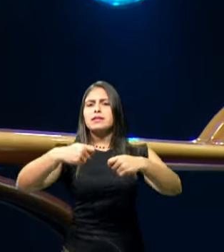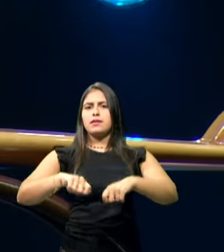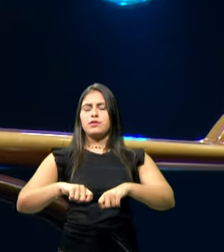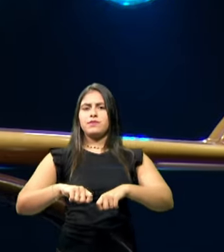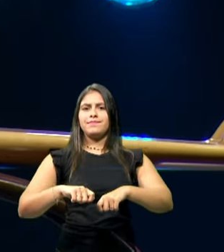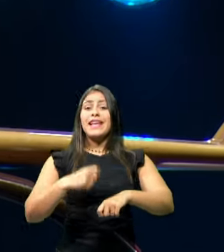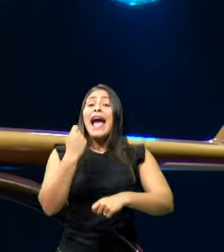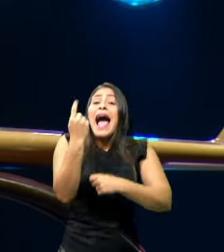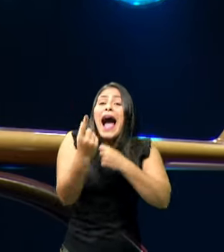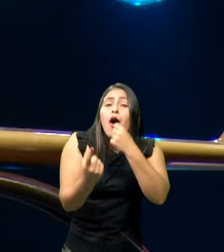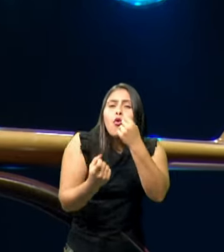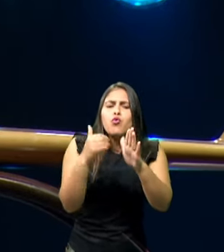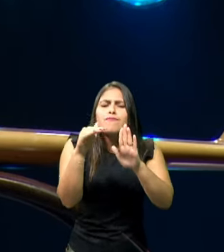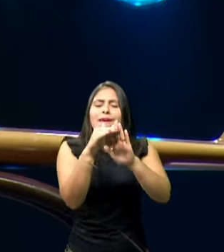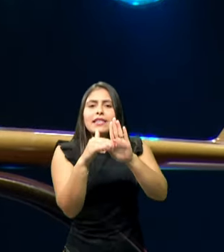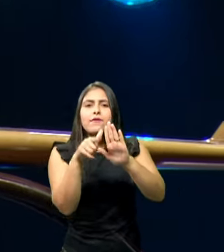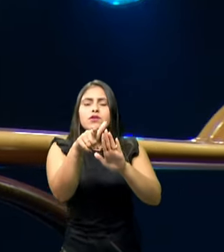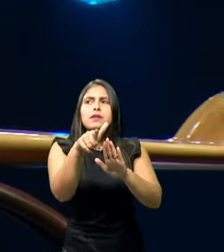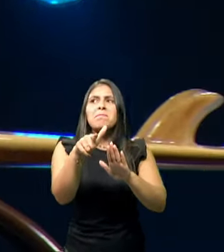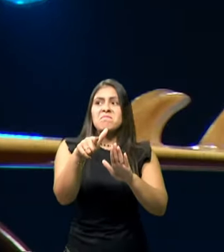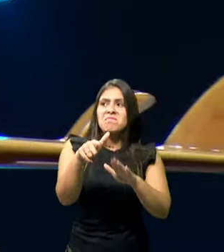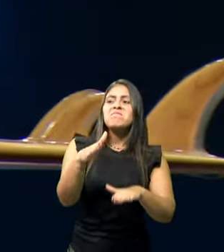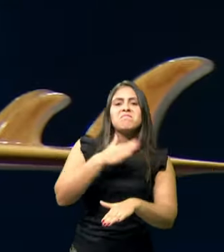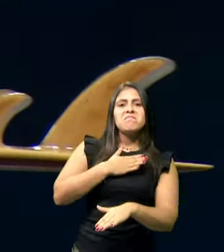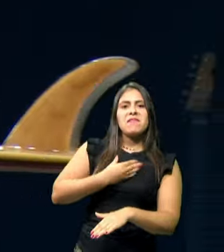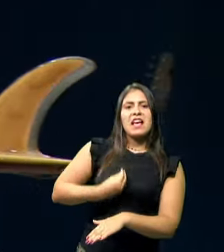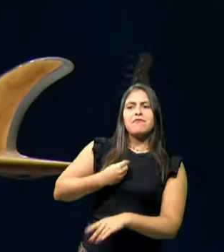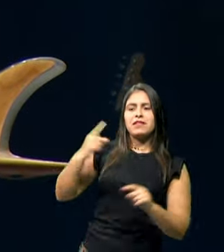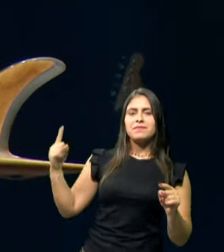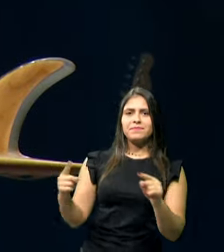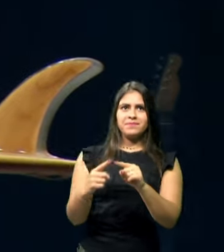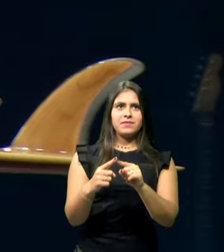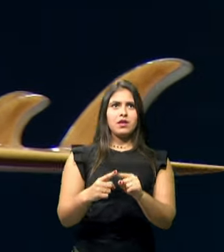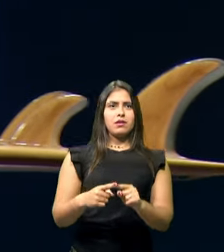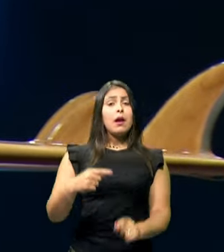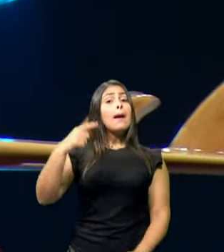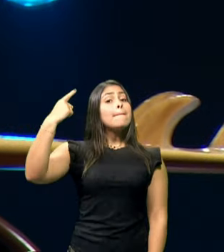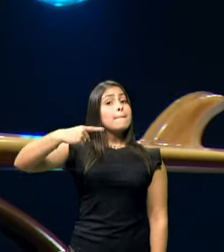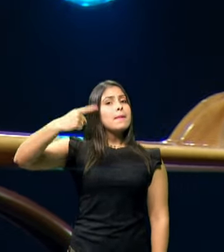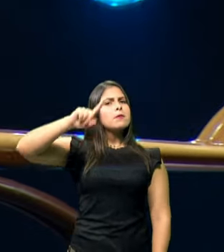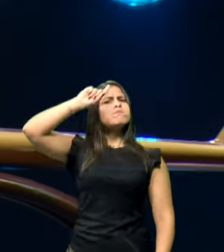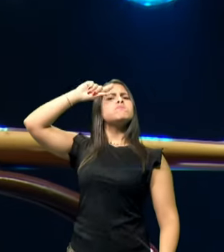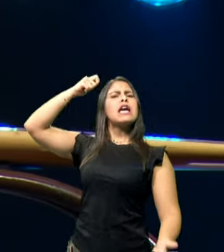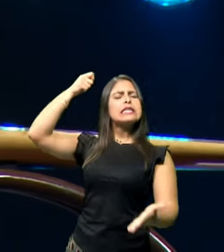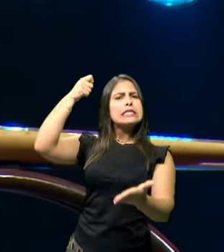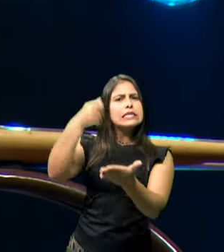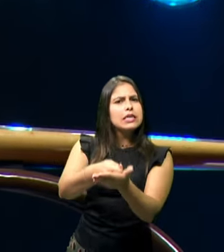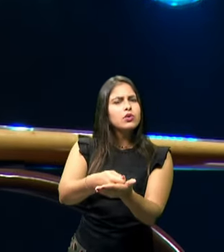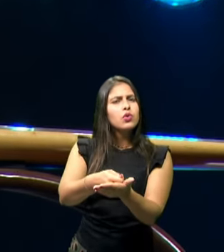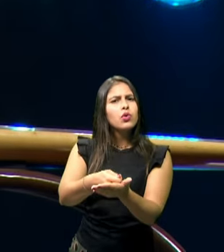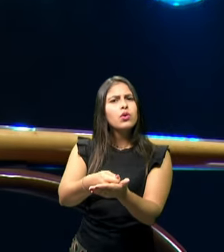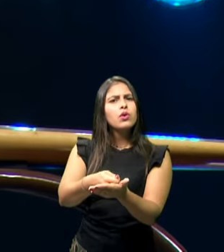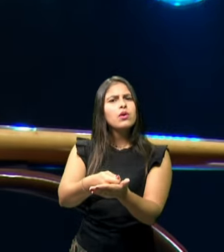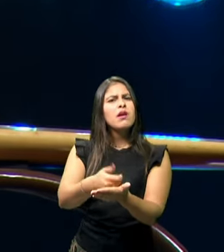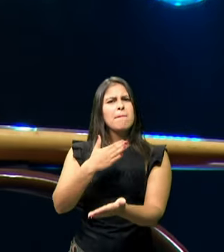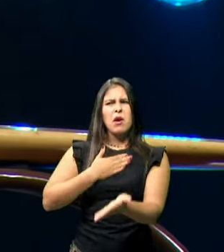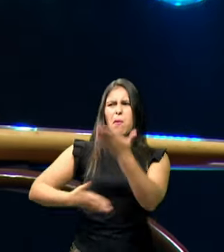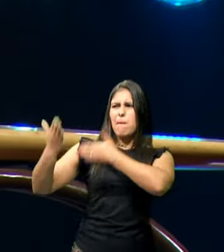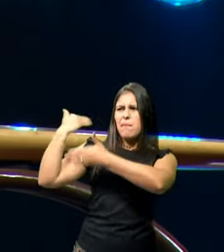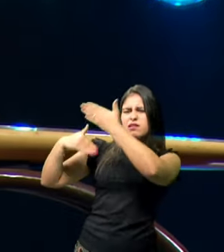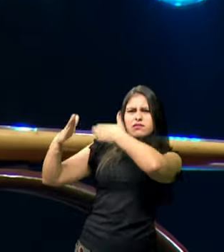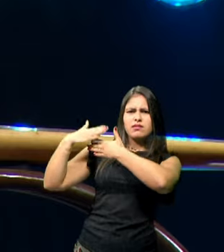que eu vou falar vai encaixar para você. Então vamos à primeira. Eu decido romper com o meu